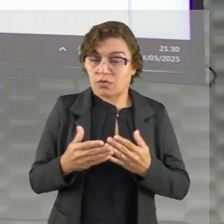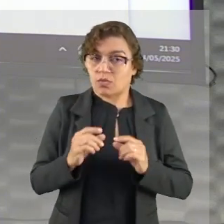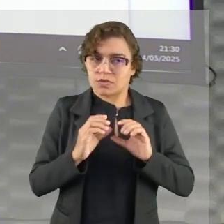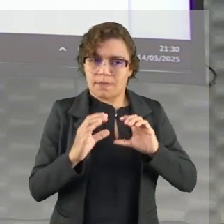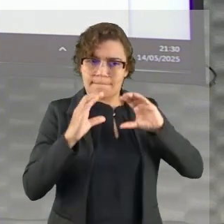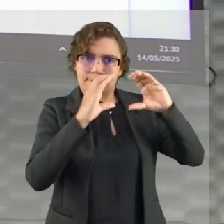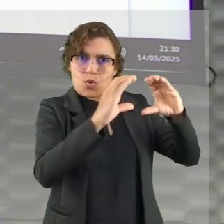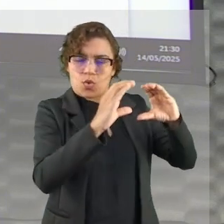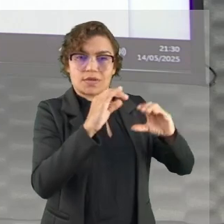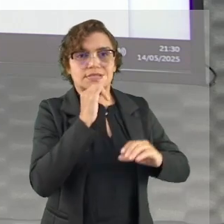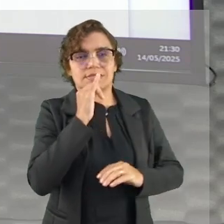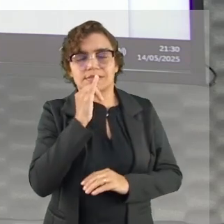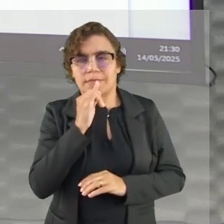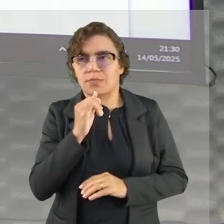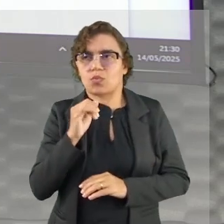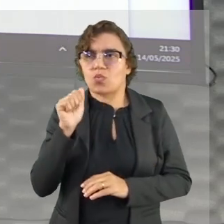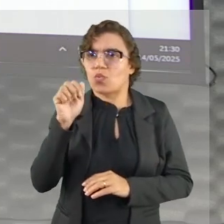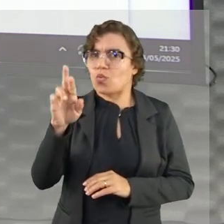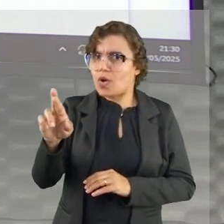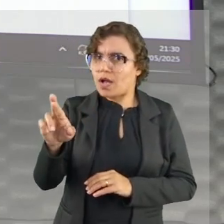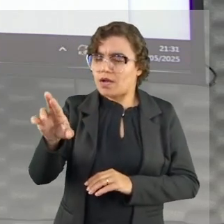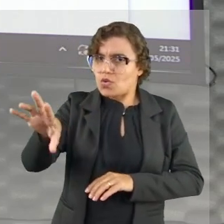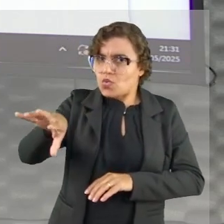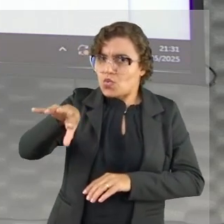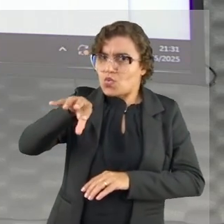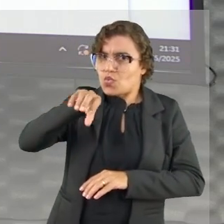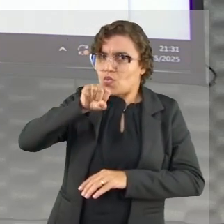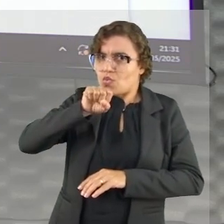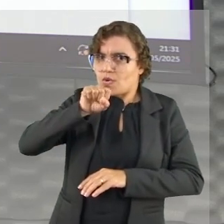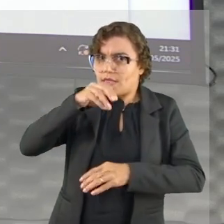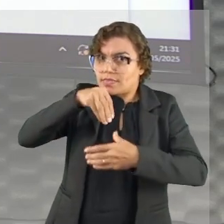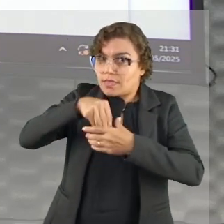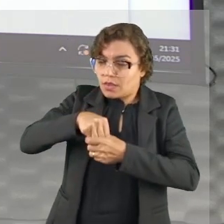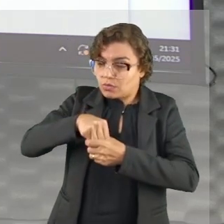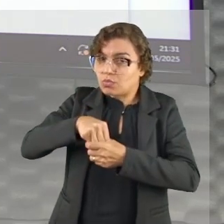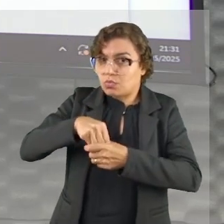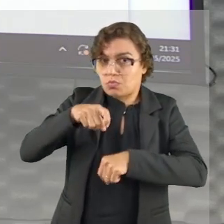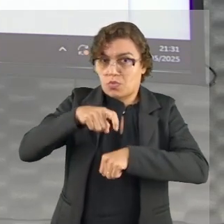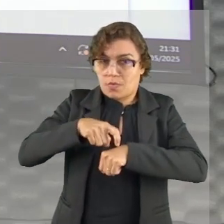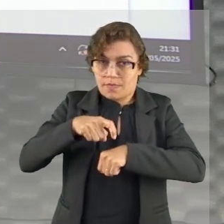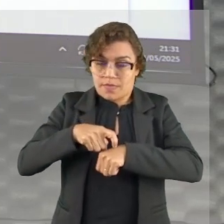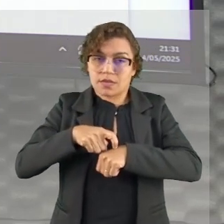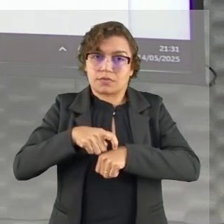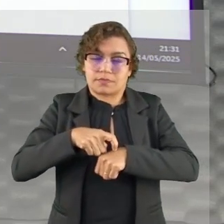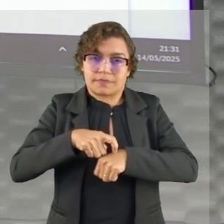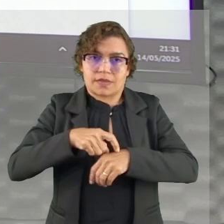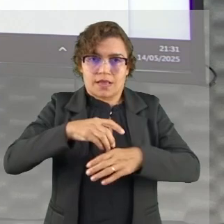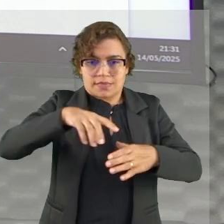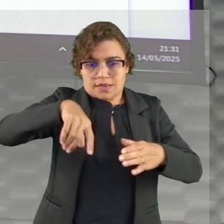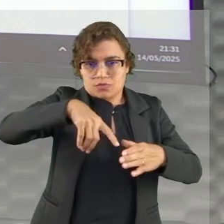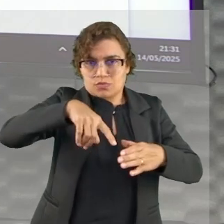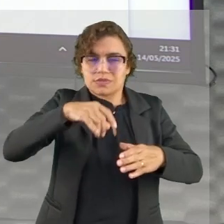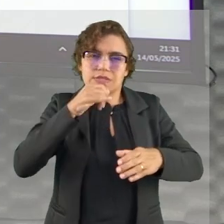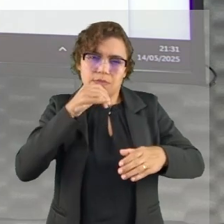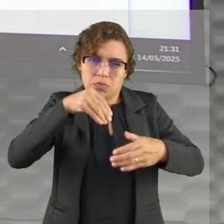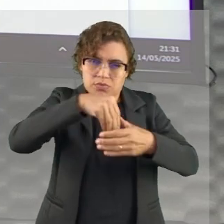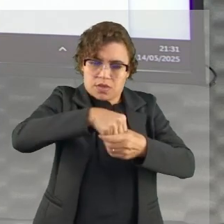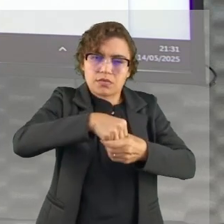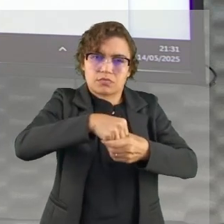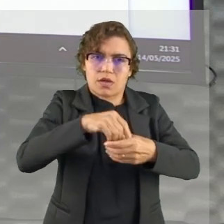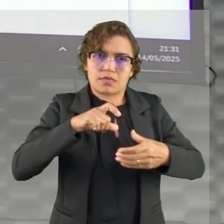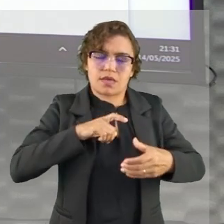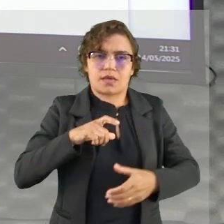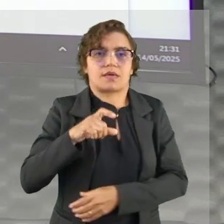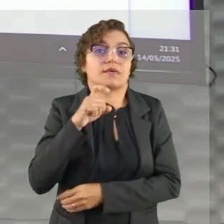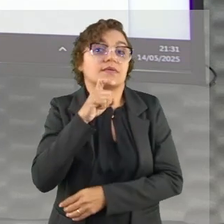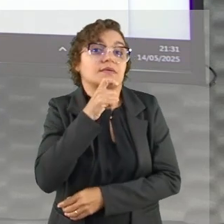ele suga o ar para dentro, o ar quente para dentro dele. Quando chega dentro dele, ele é resfriado por